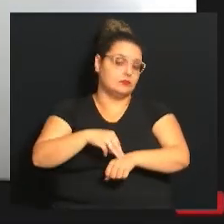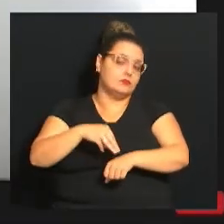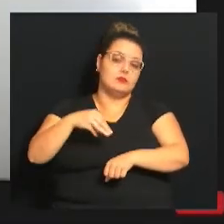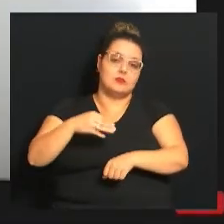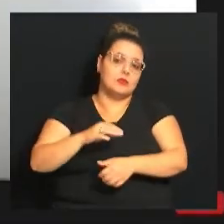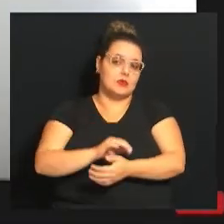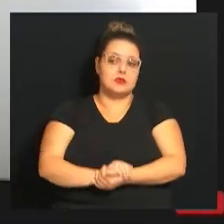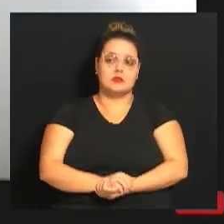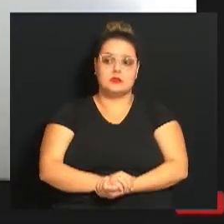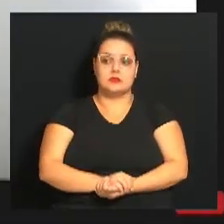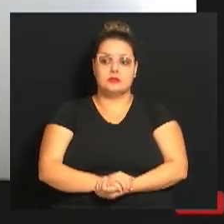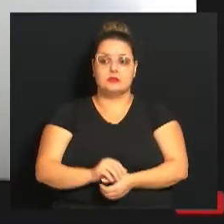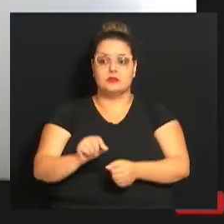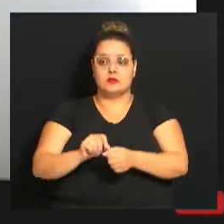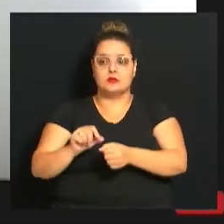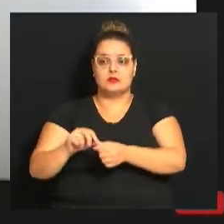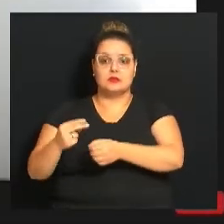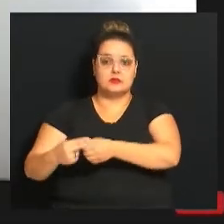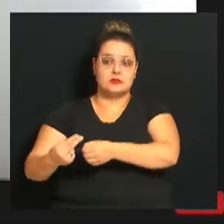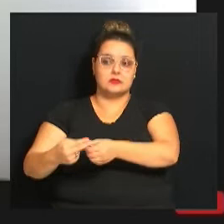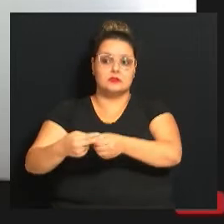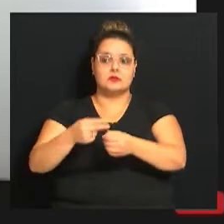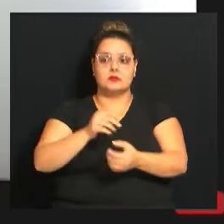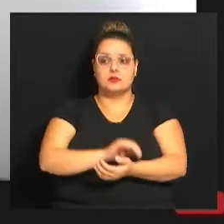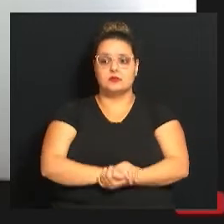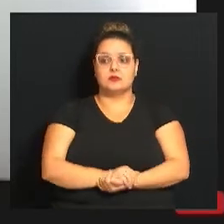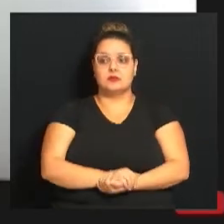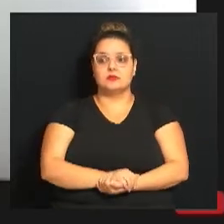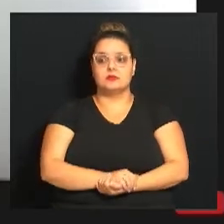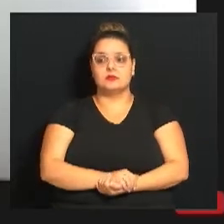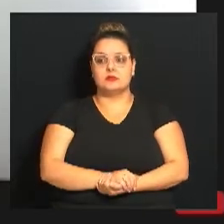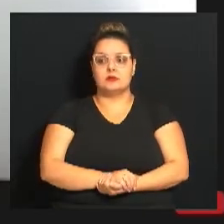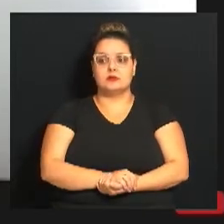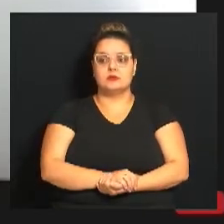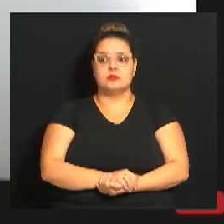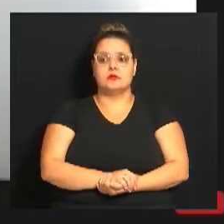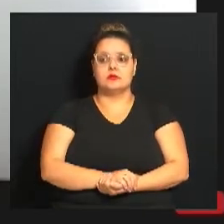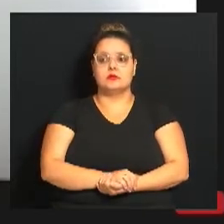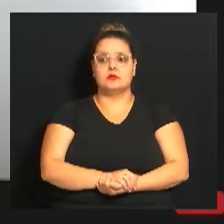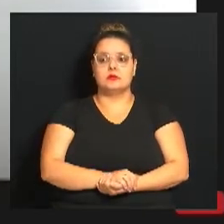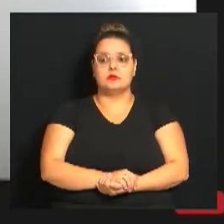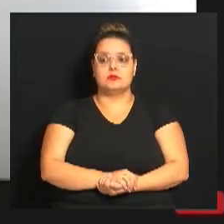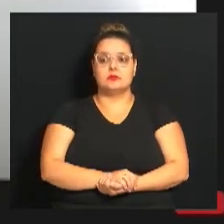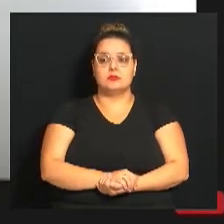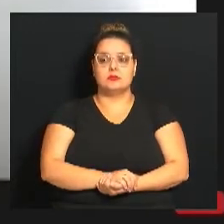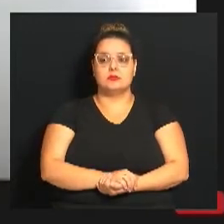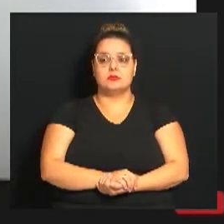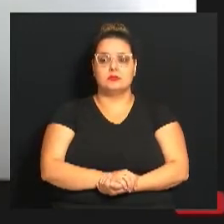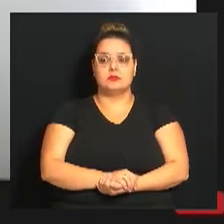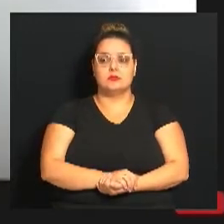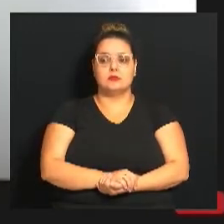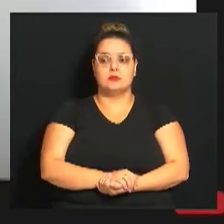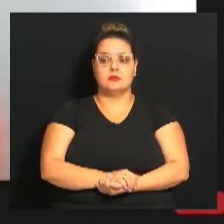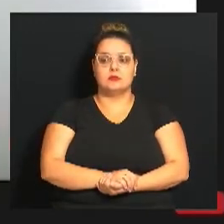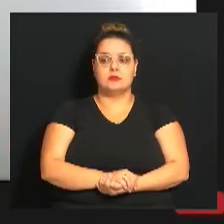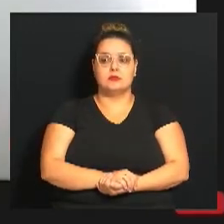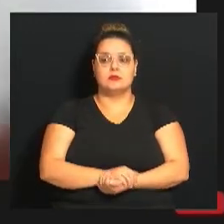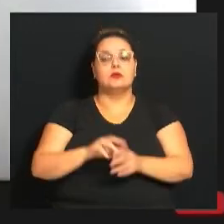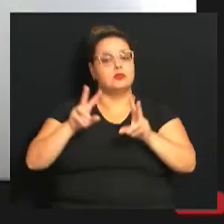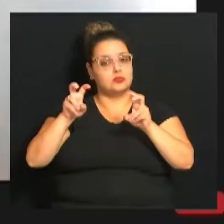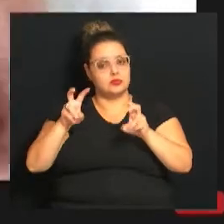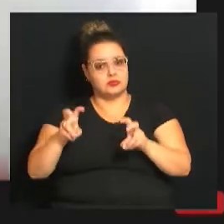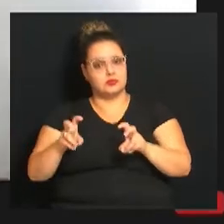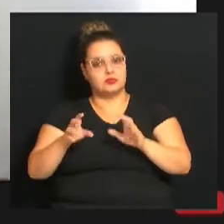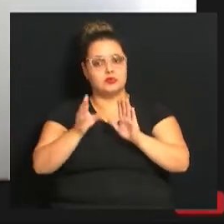na Unicamp em multimeios, em artes e multimeios, com um tema sobre um conteúdo